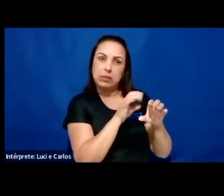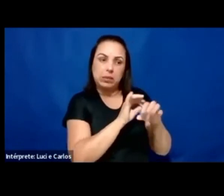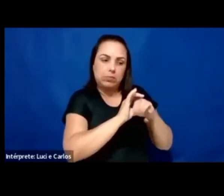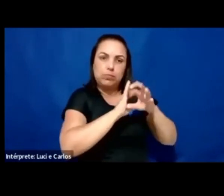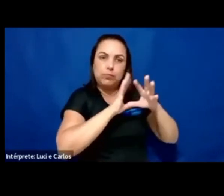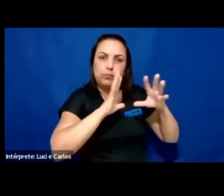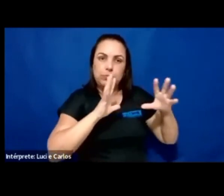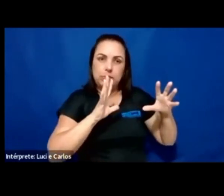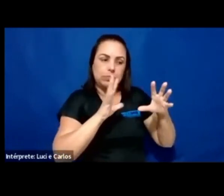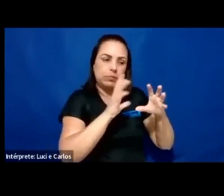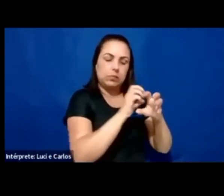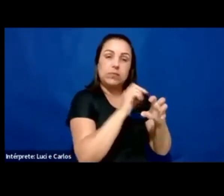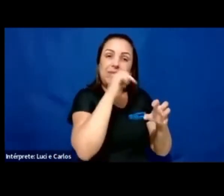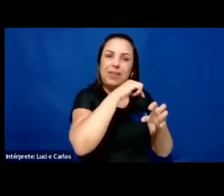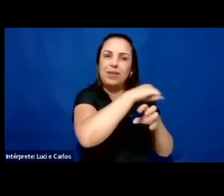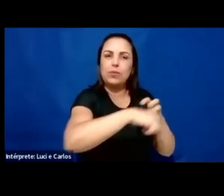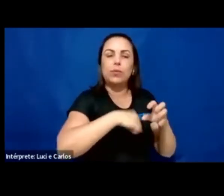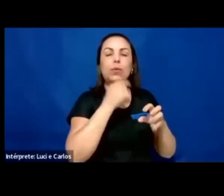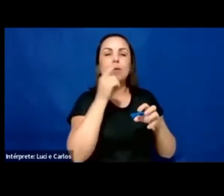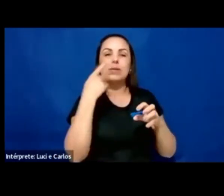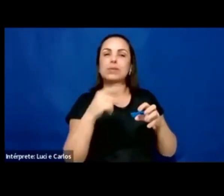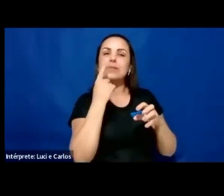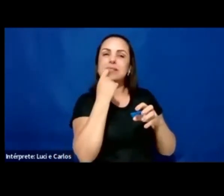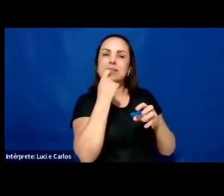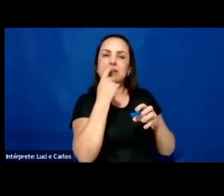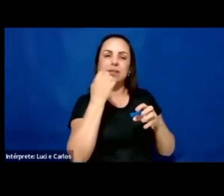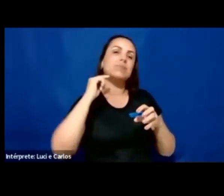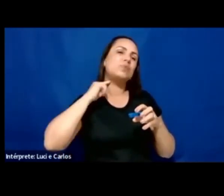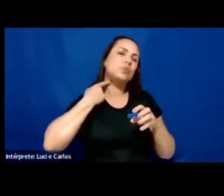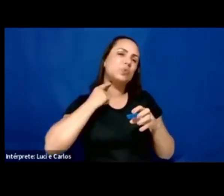tratada magneticamente, a acidez ela melhora. Ele consegue